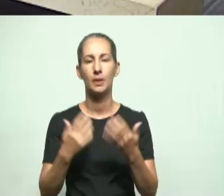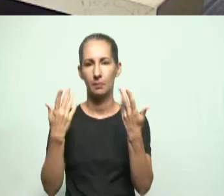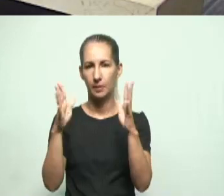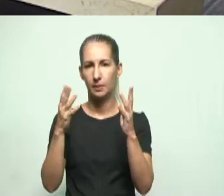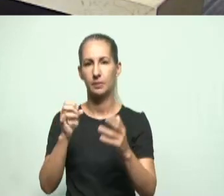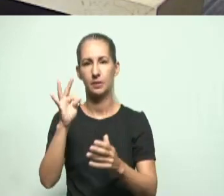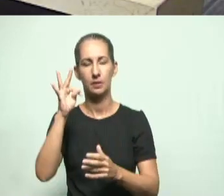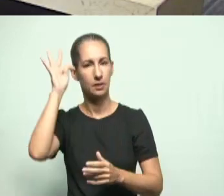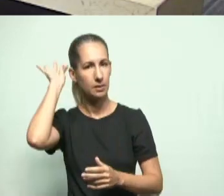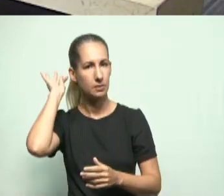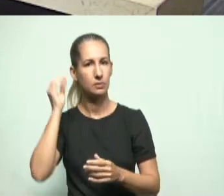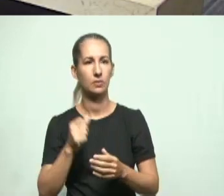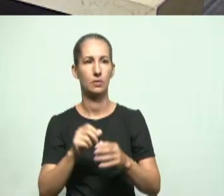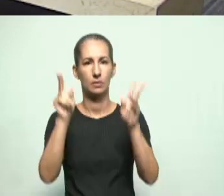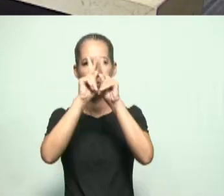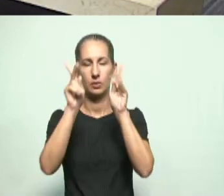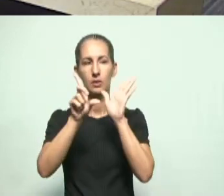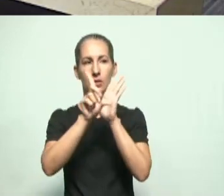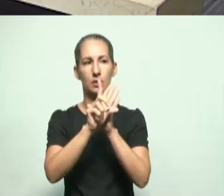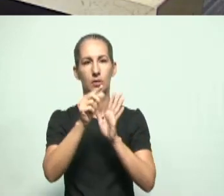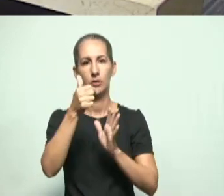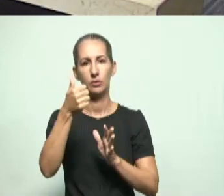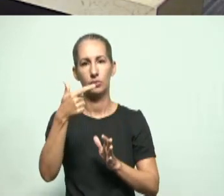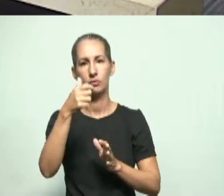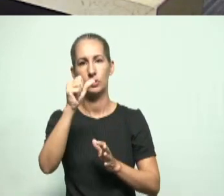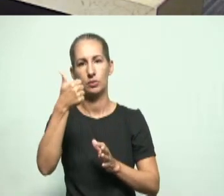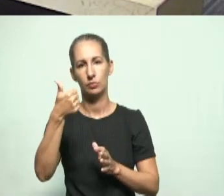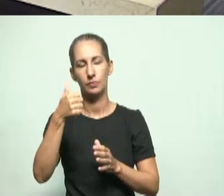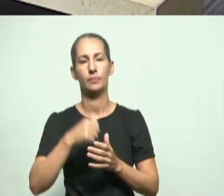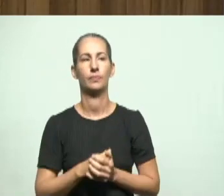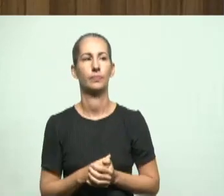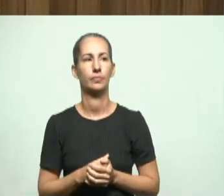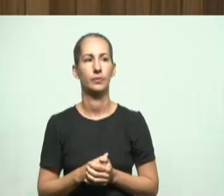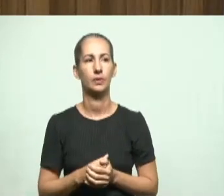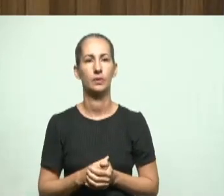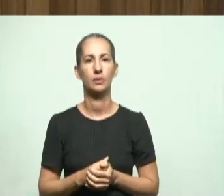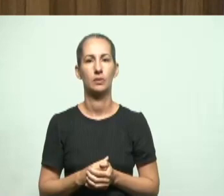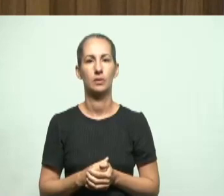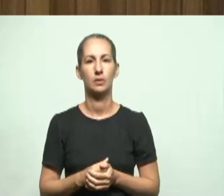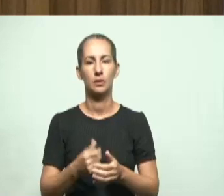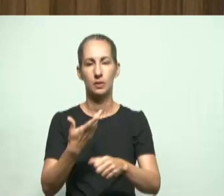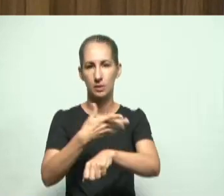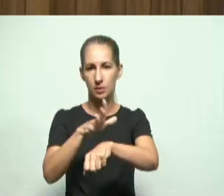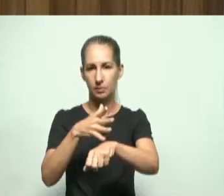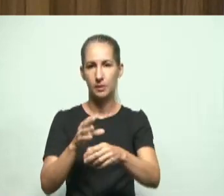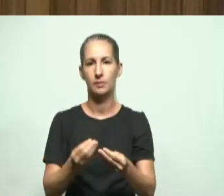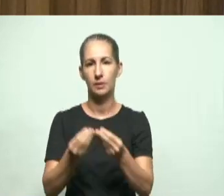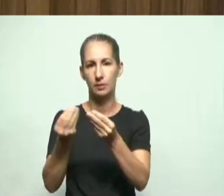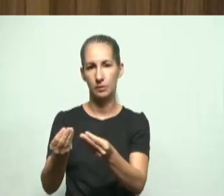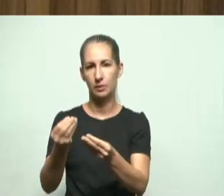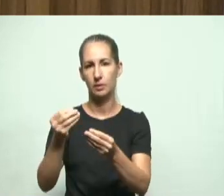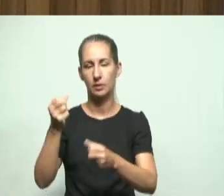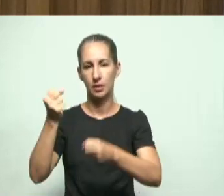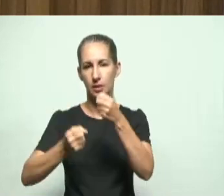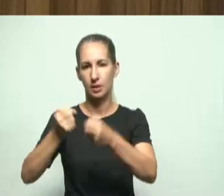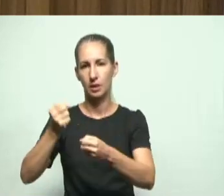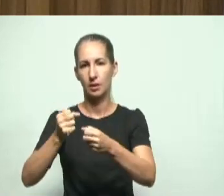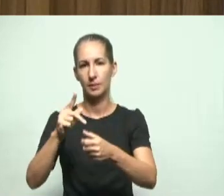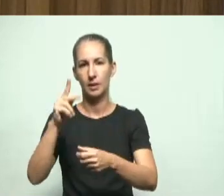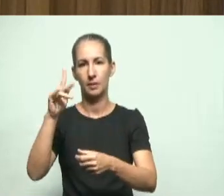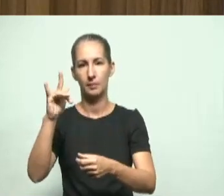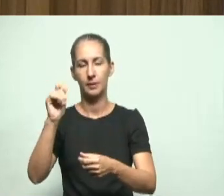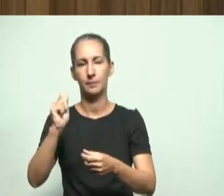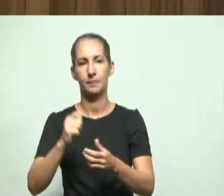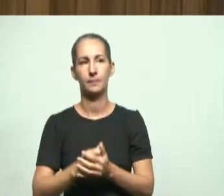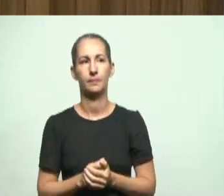vereador Técio. Projeto de lei 82821, Kleber Fernandes. Disciplina as operações de carga e descarga para veículo tipo picape